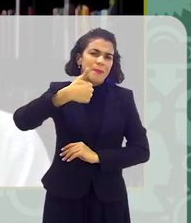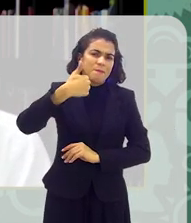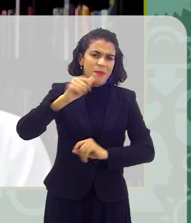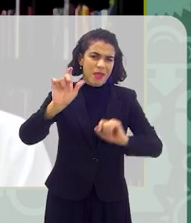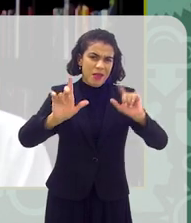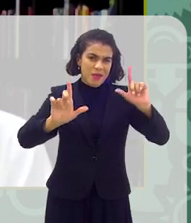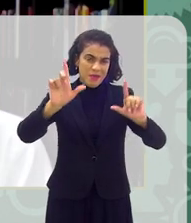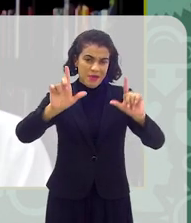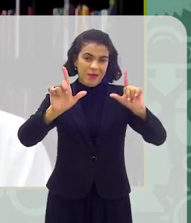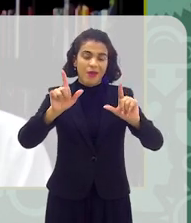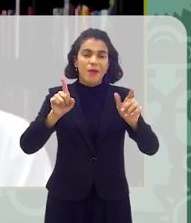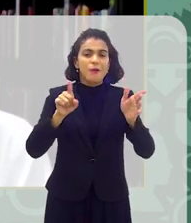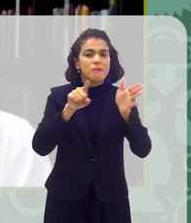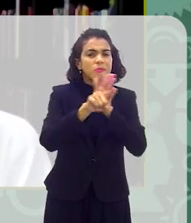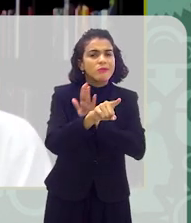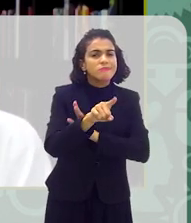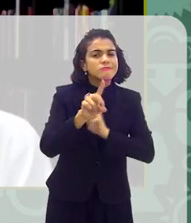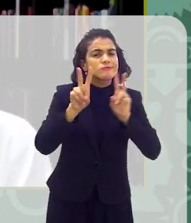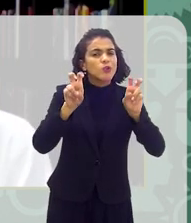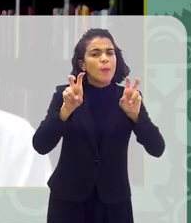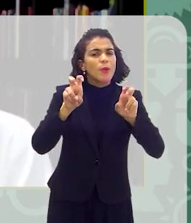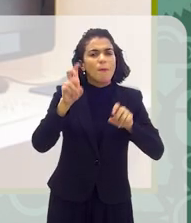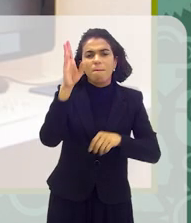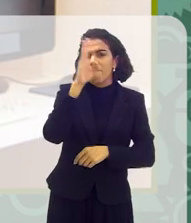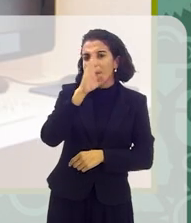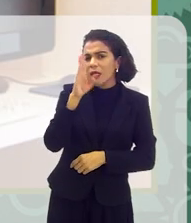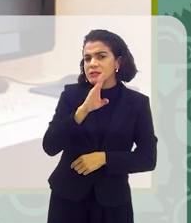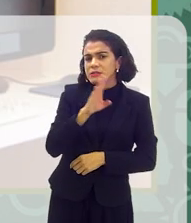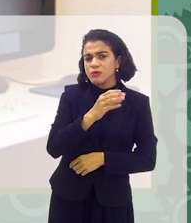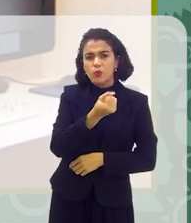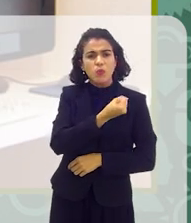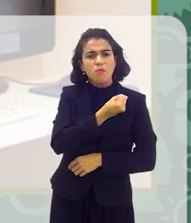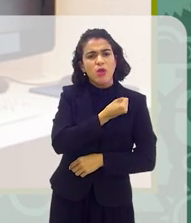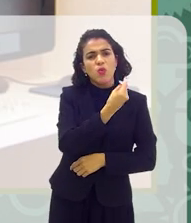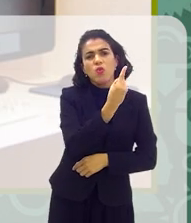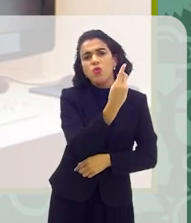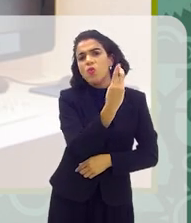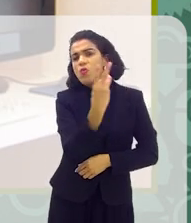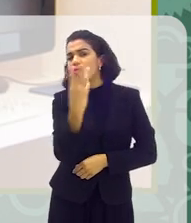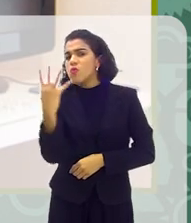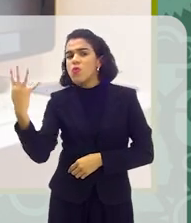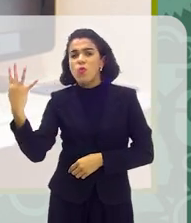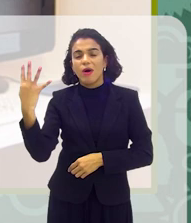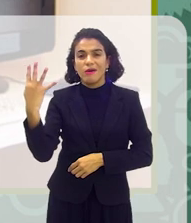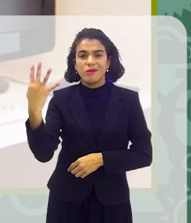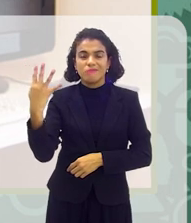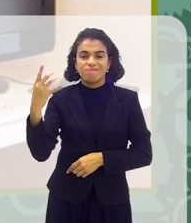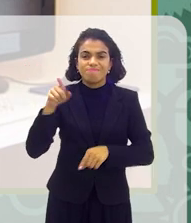até fiz no bloco anterior em relação à posição do Brasil diante do mundo, né?